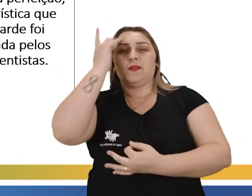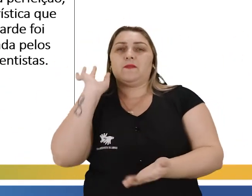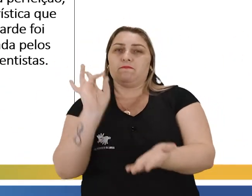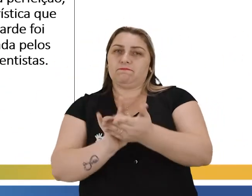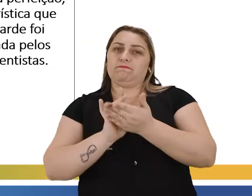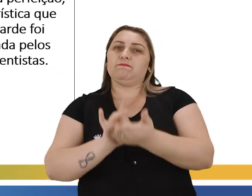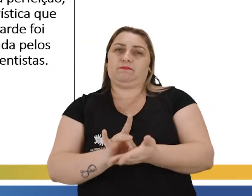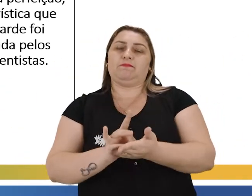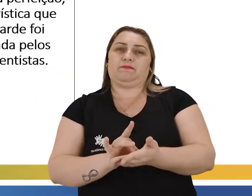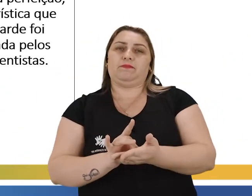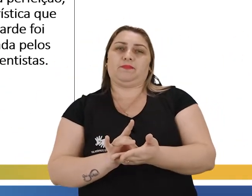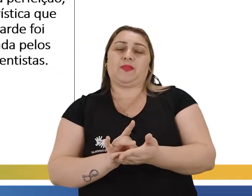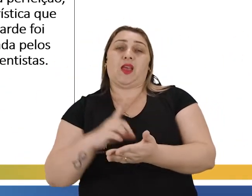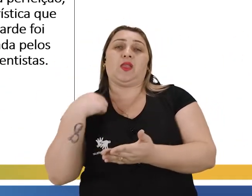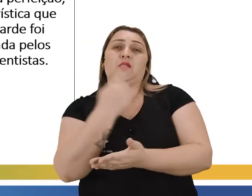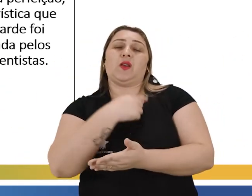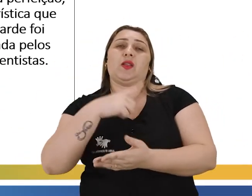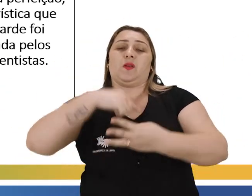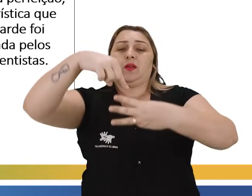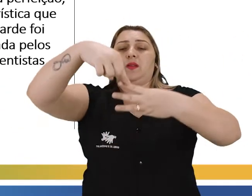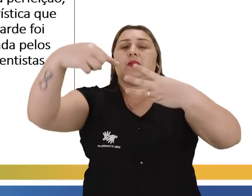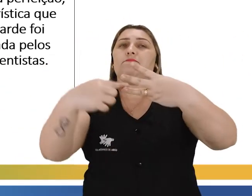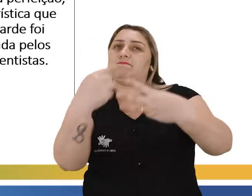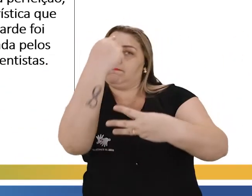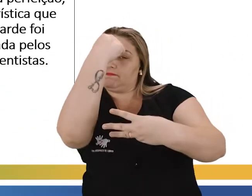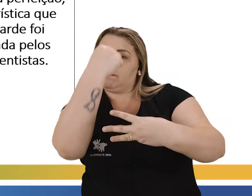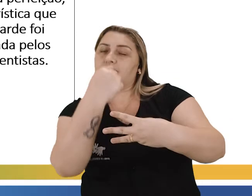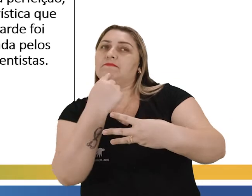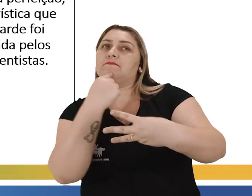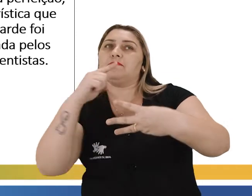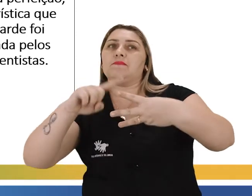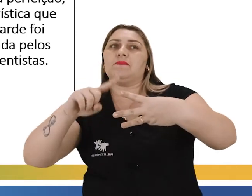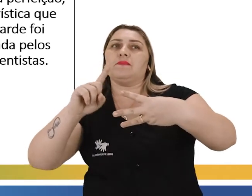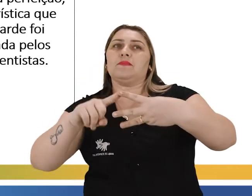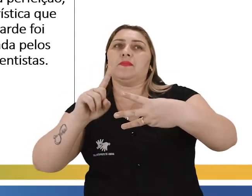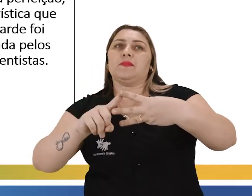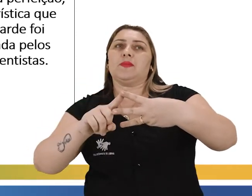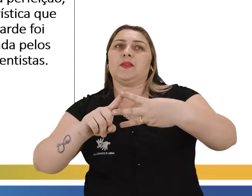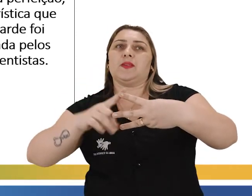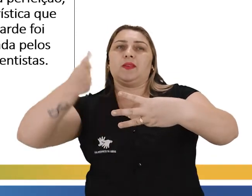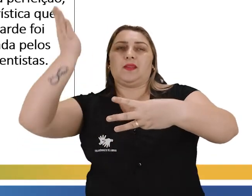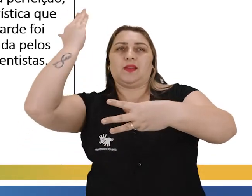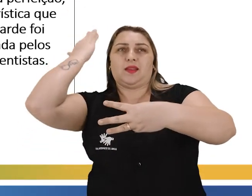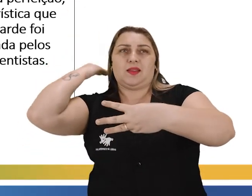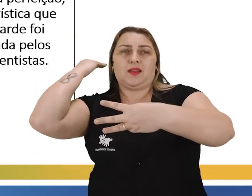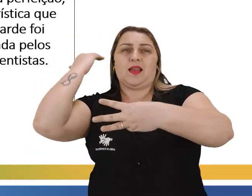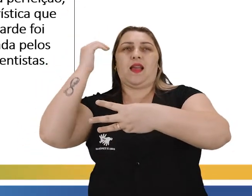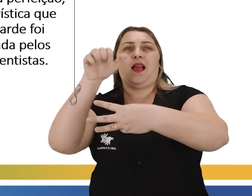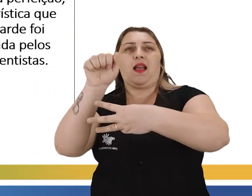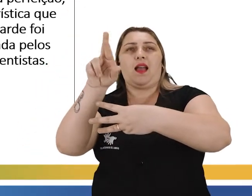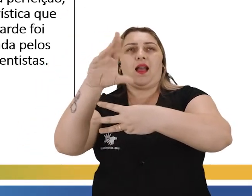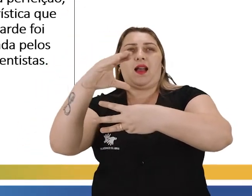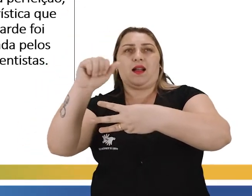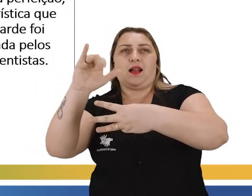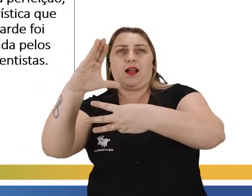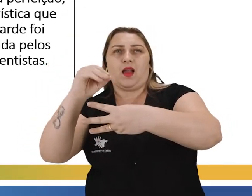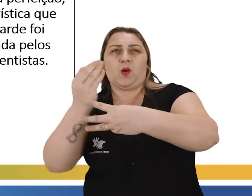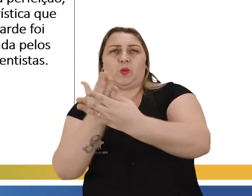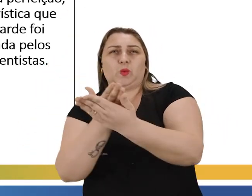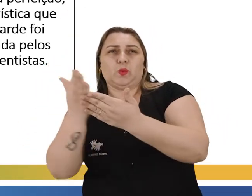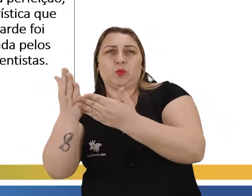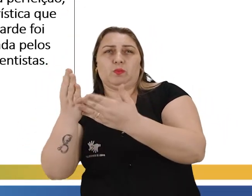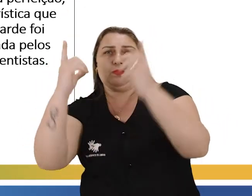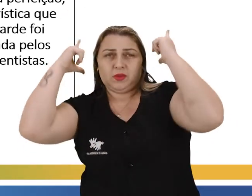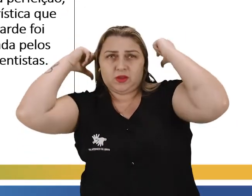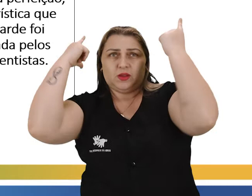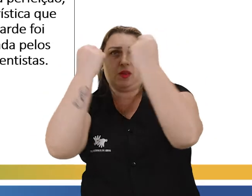realmente é, né? E nós temos três imagens, uma do período arcaico, né, lá do início ainda da formação da